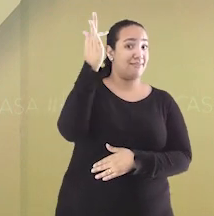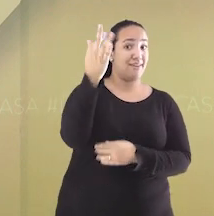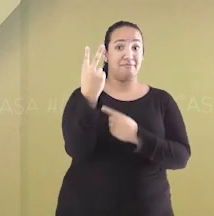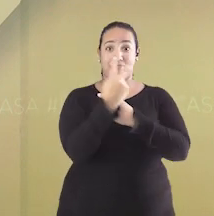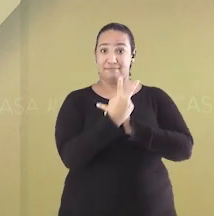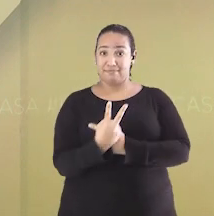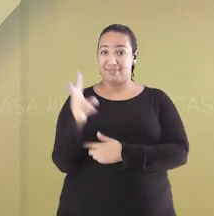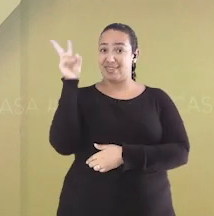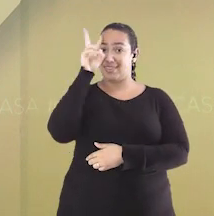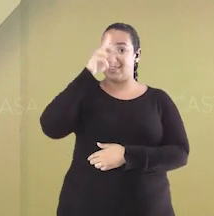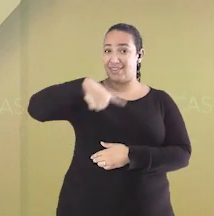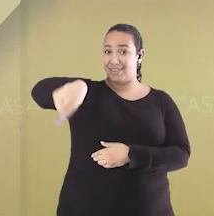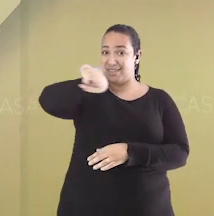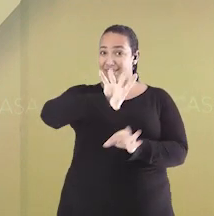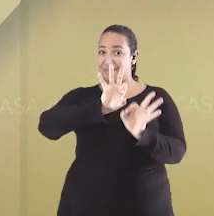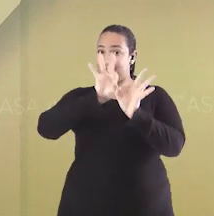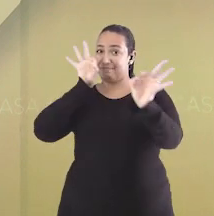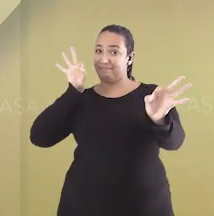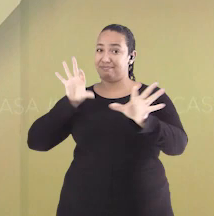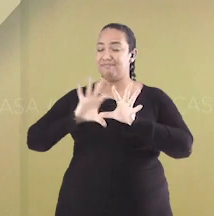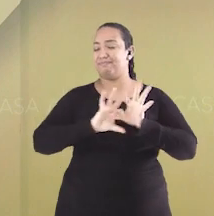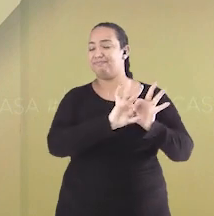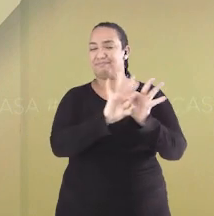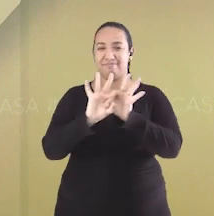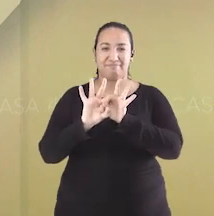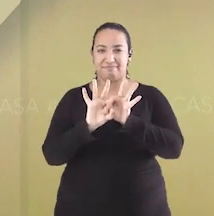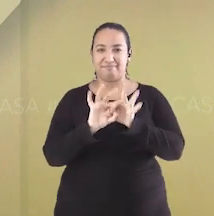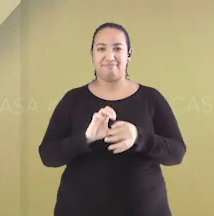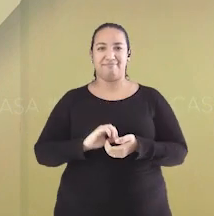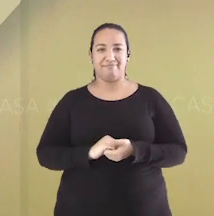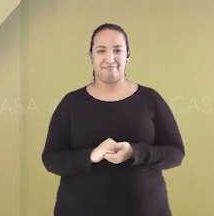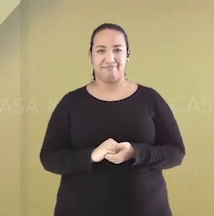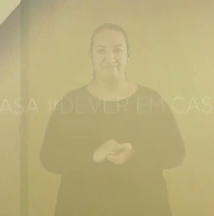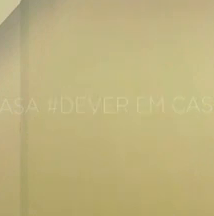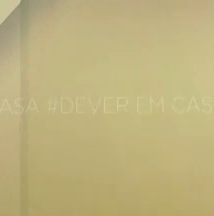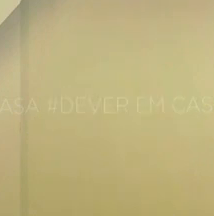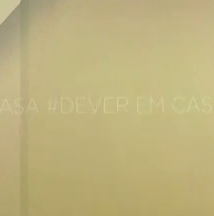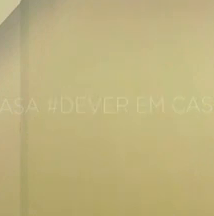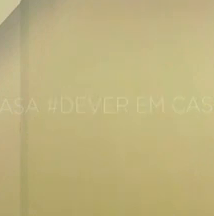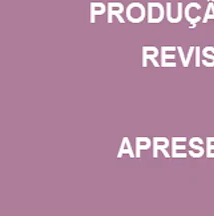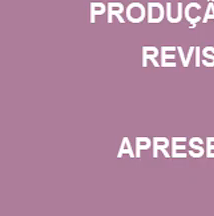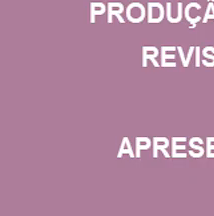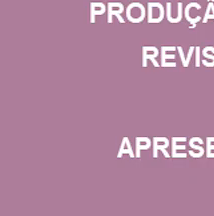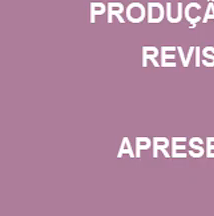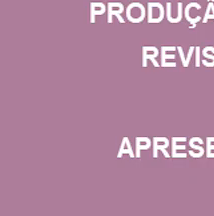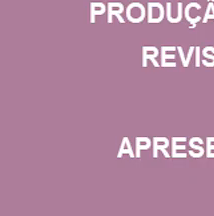Se cuidem e não se esqueça, mesmo distante, nós estamos juntos.